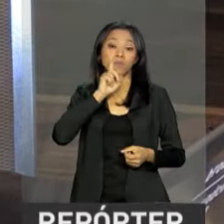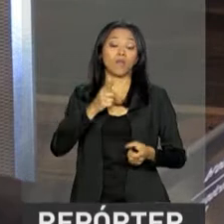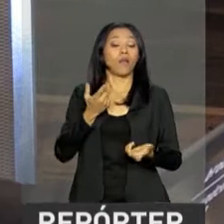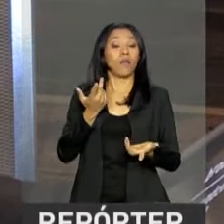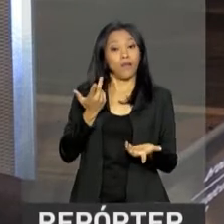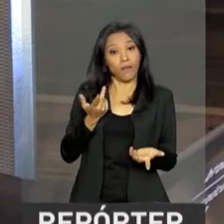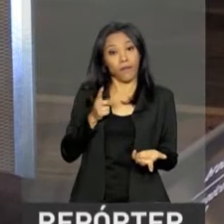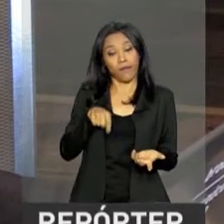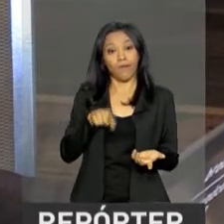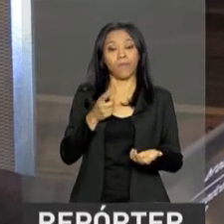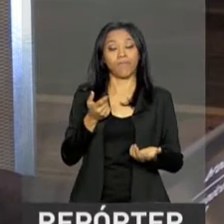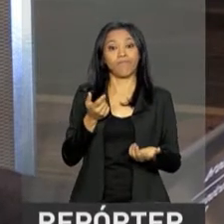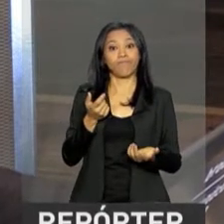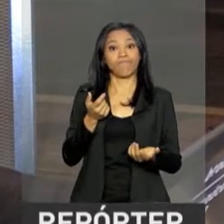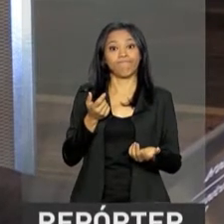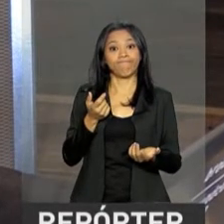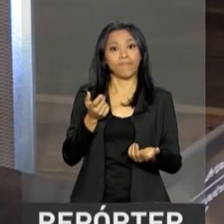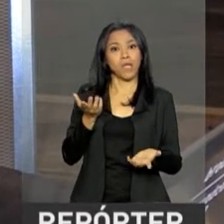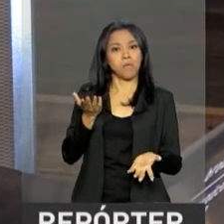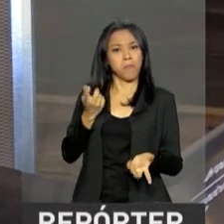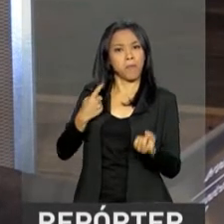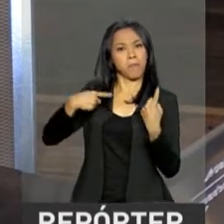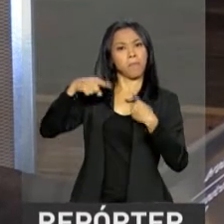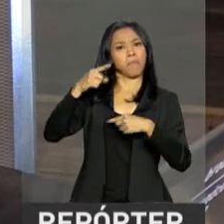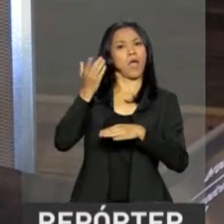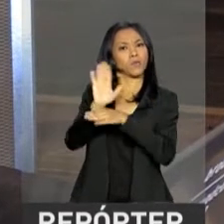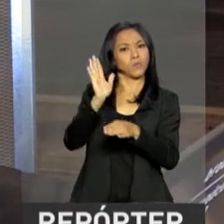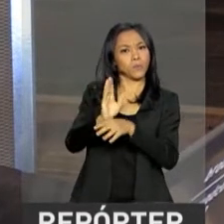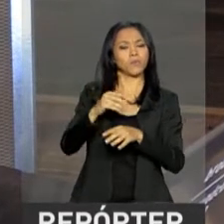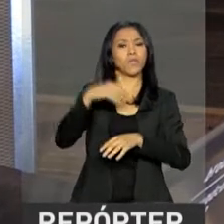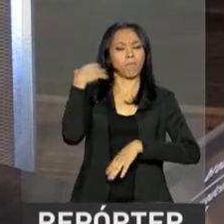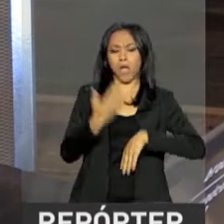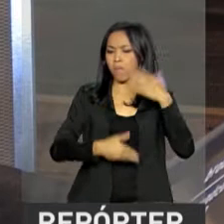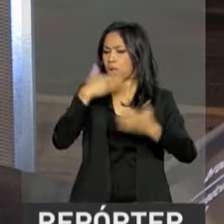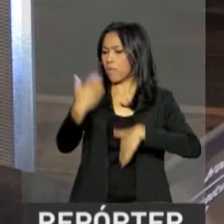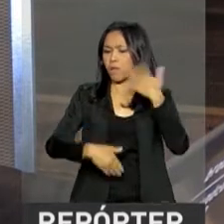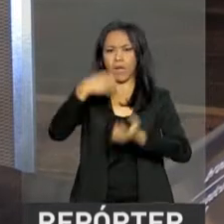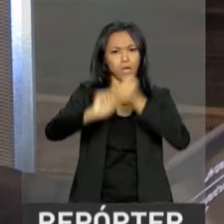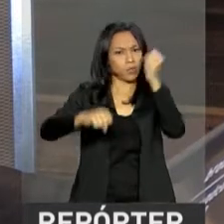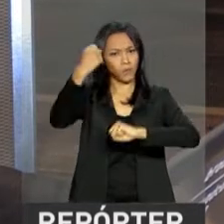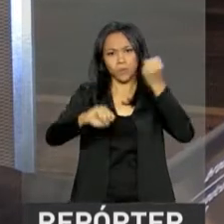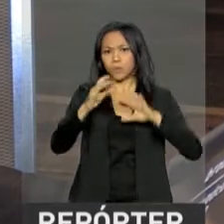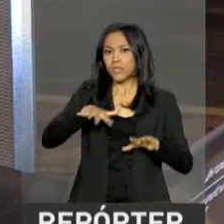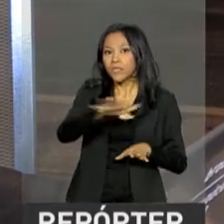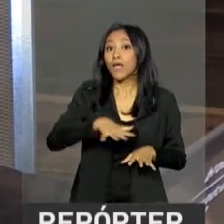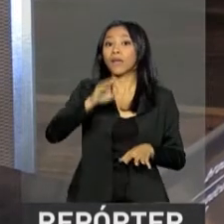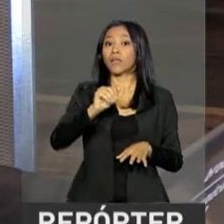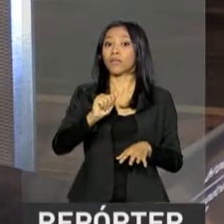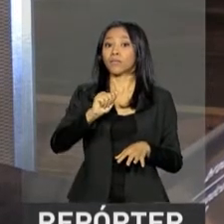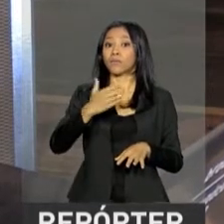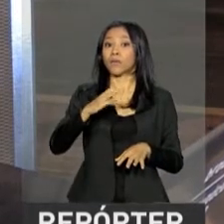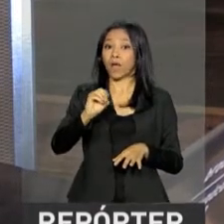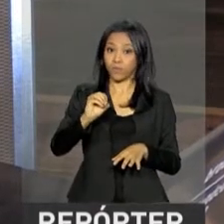a a a produção de aço as empresas que produzem e preserve os